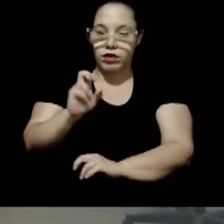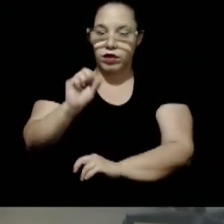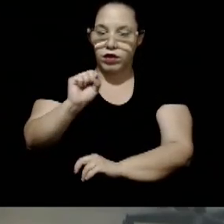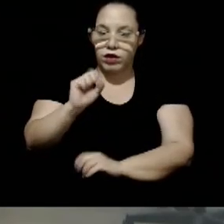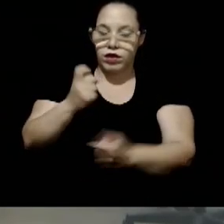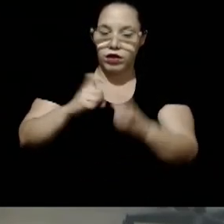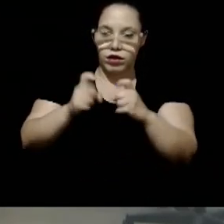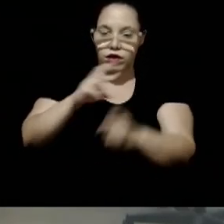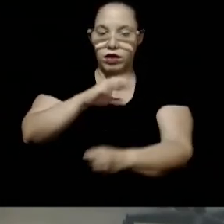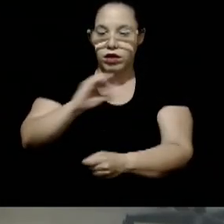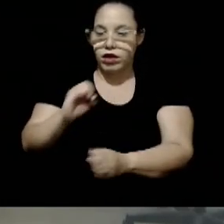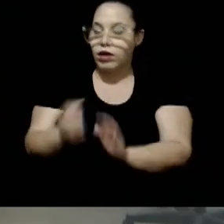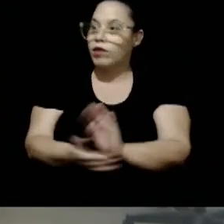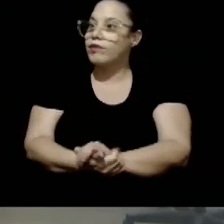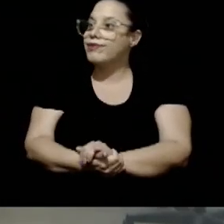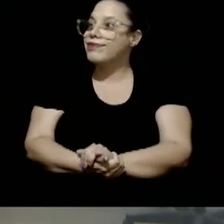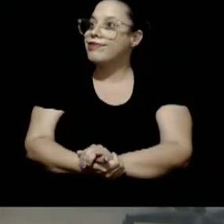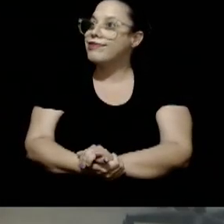ordinária